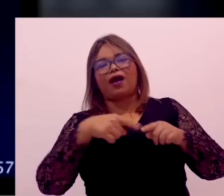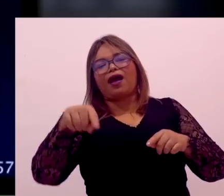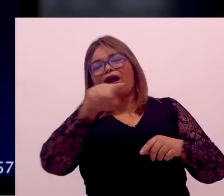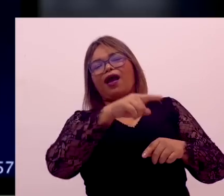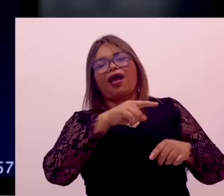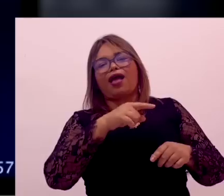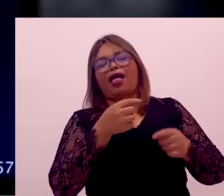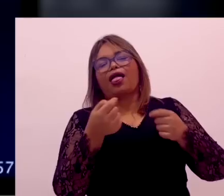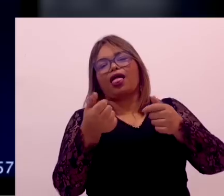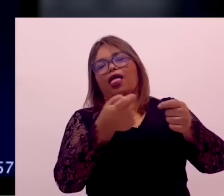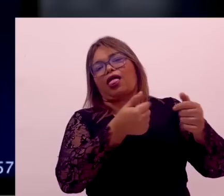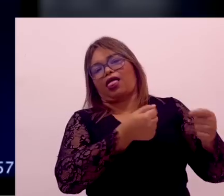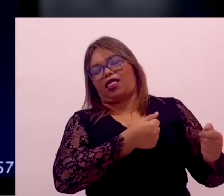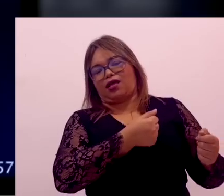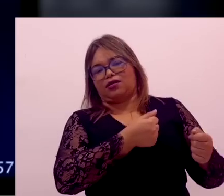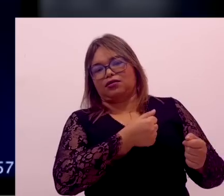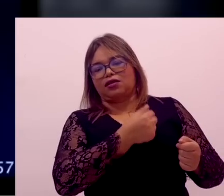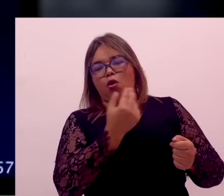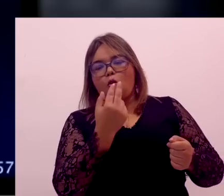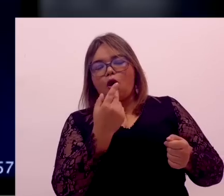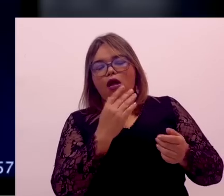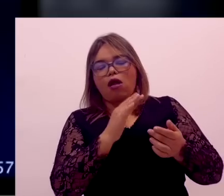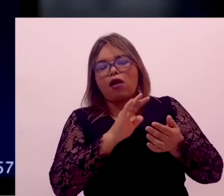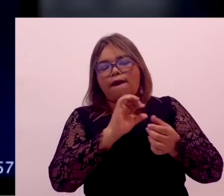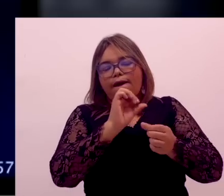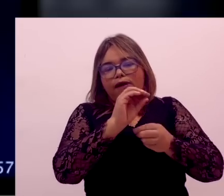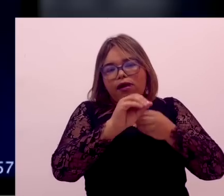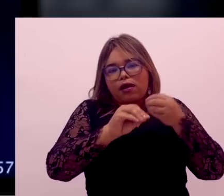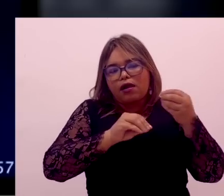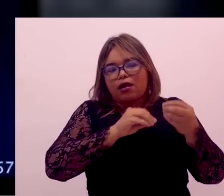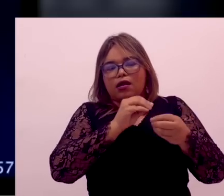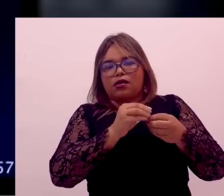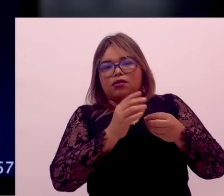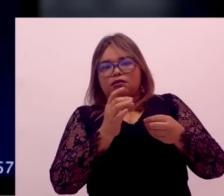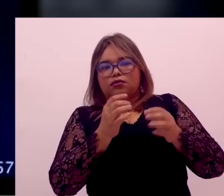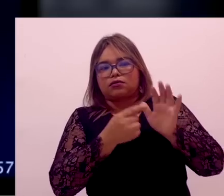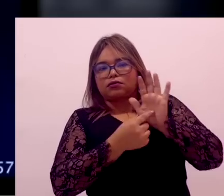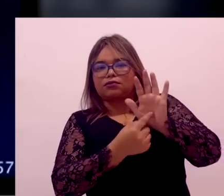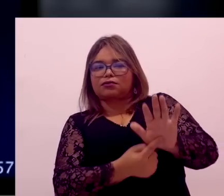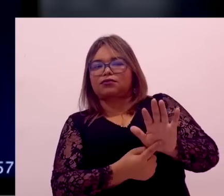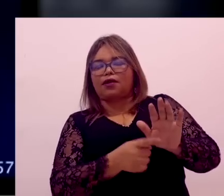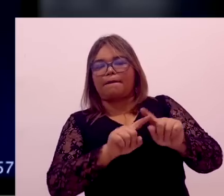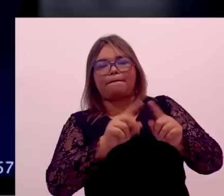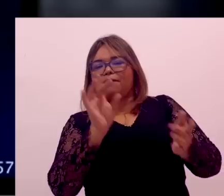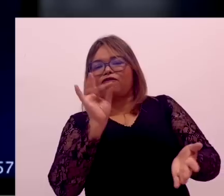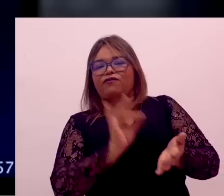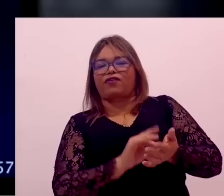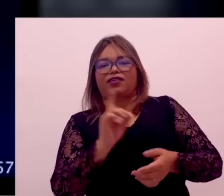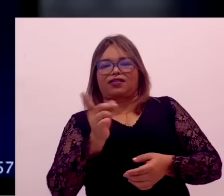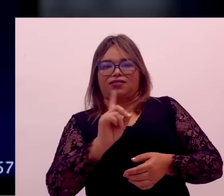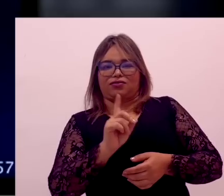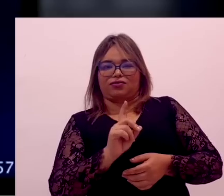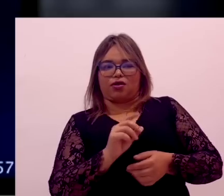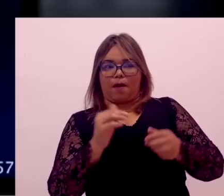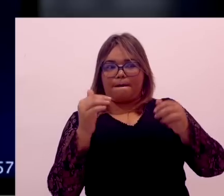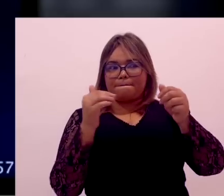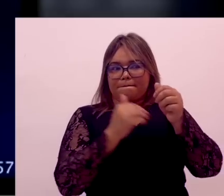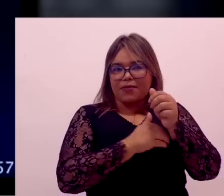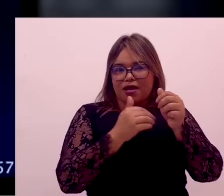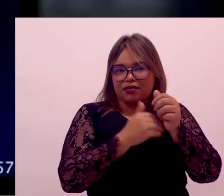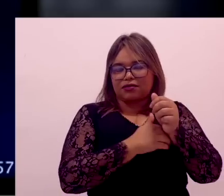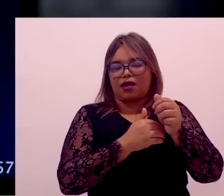à massa. Os mistérios sagrados que foram sempre mencionados em conexão com muitas religiões antigas, que eram